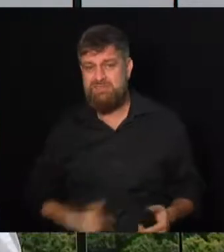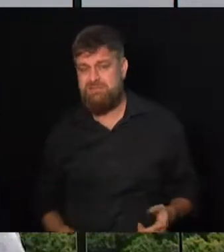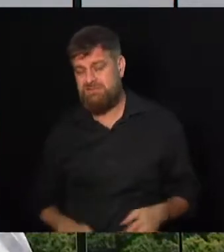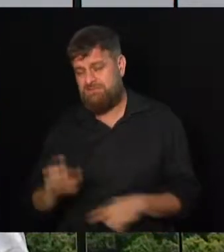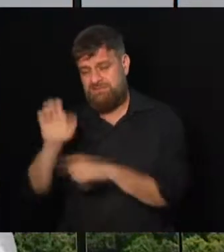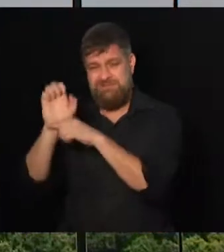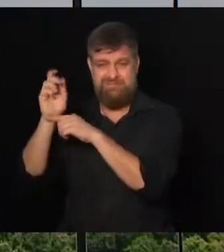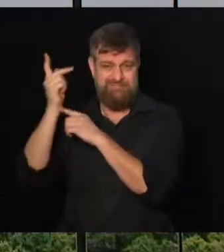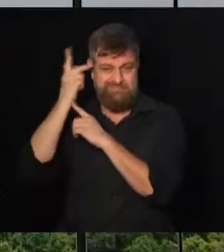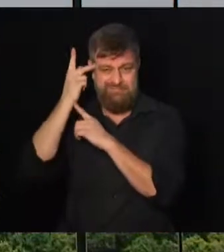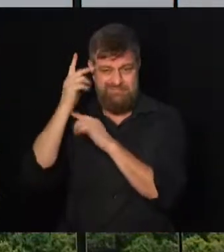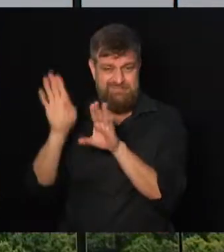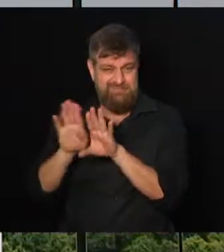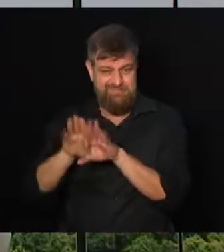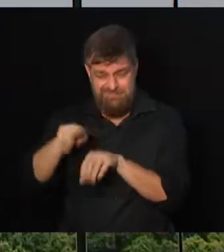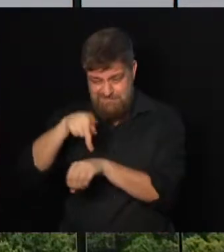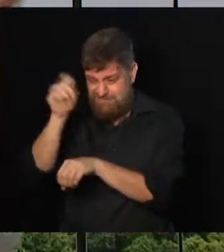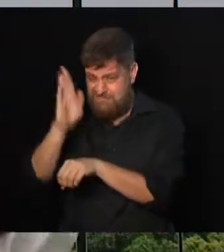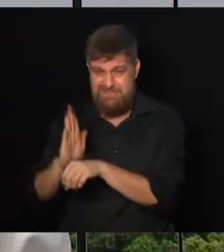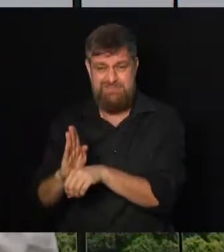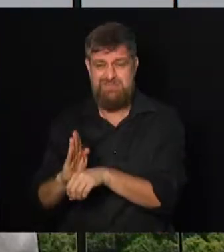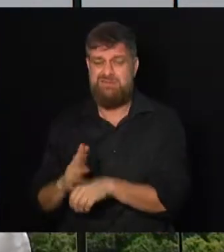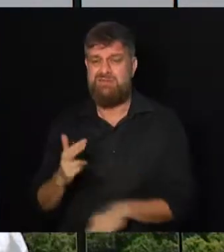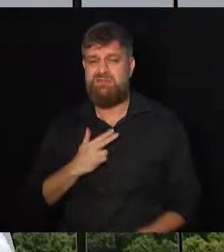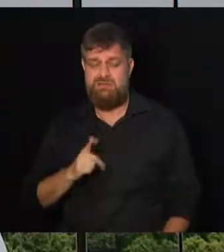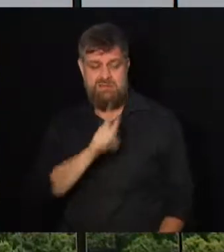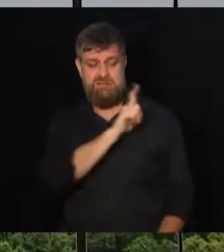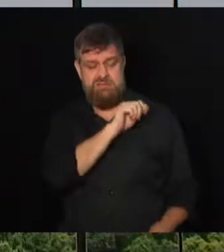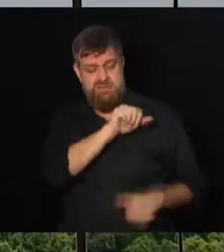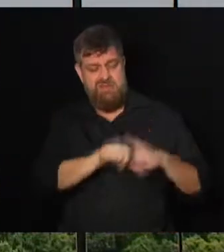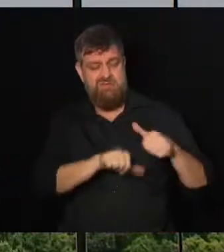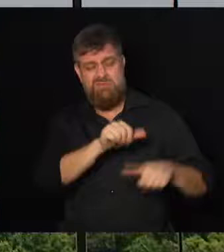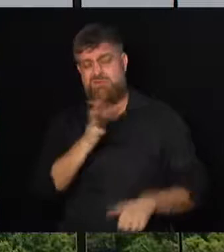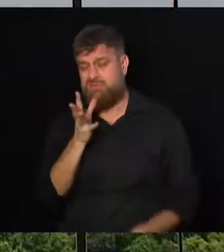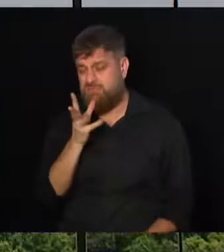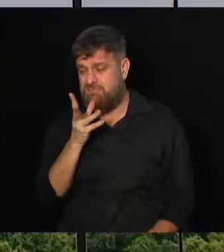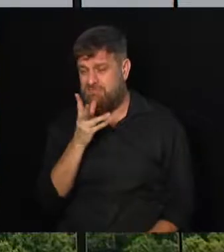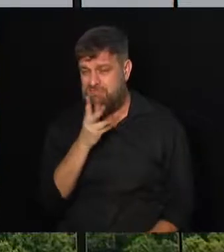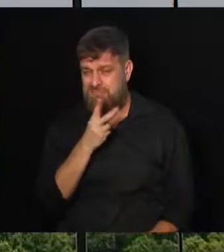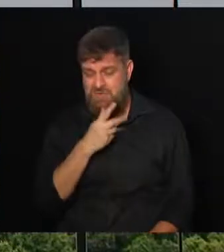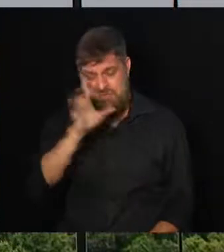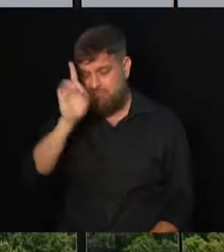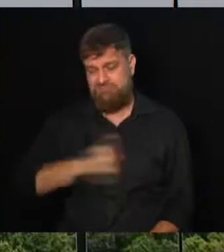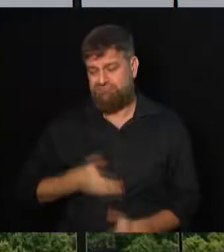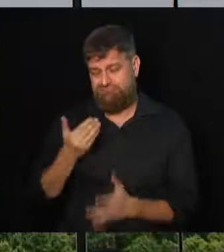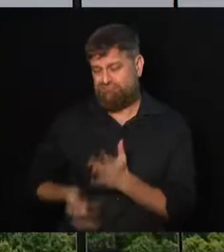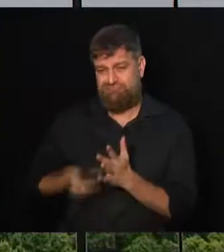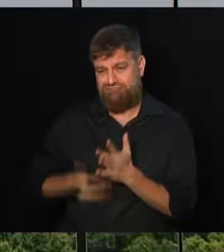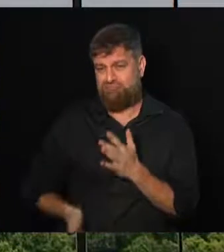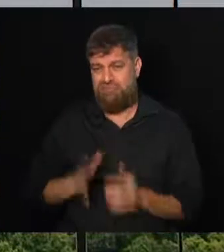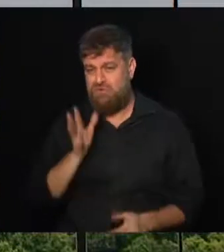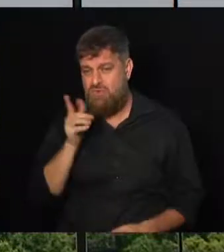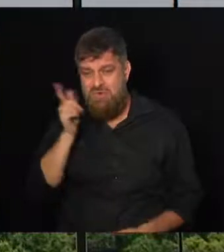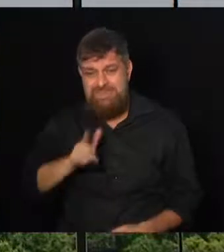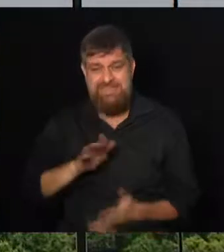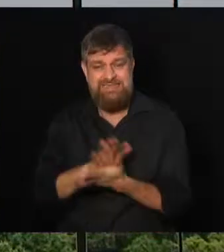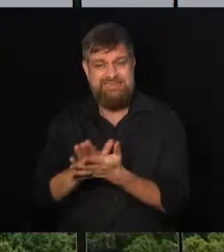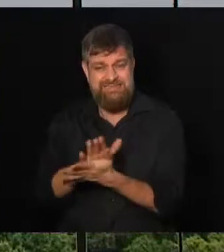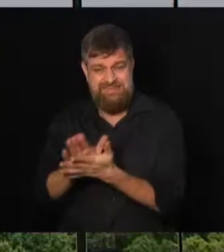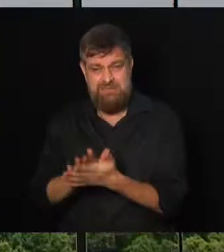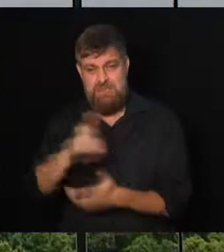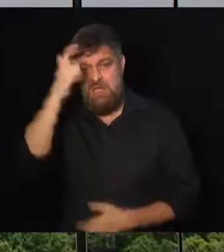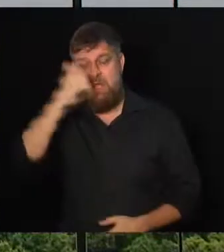União, esquece, muda a gestão e não consegue. Por que eu estou dizendo isso? A gente